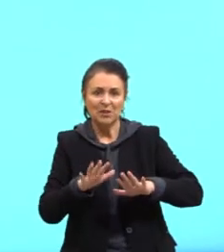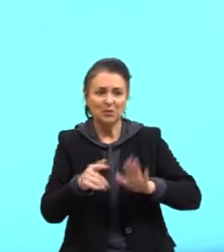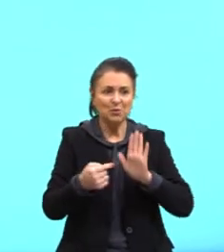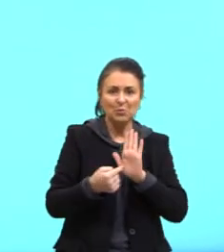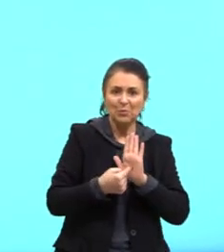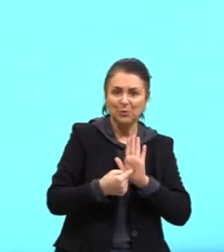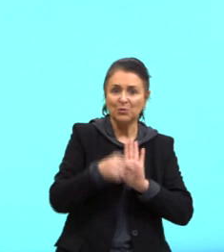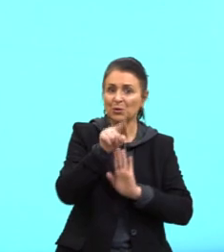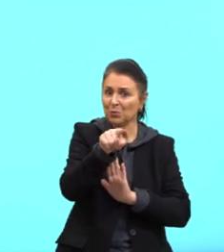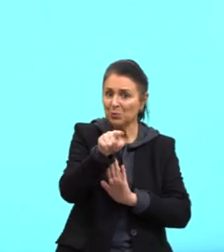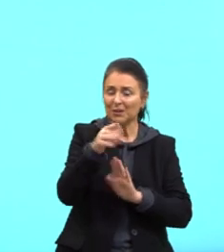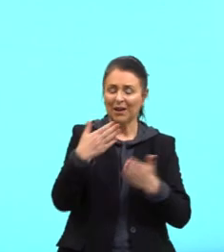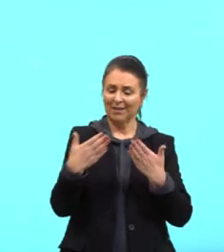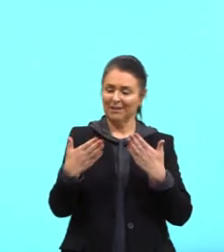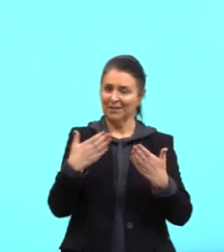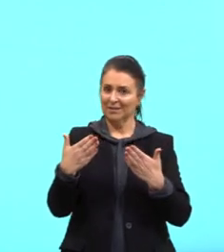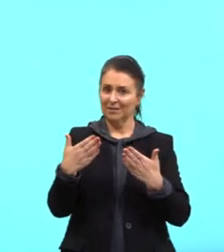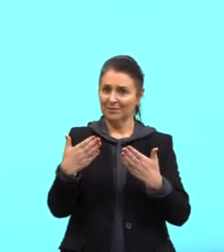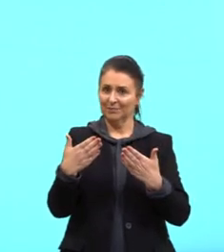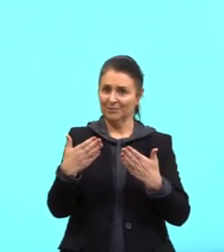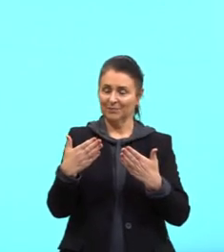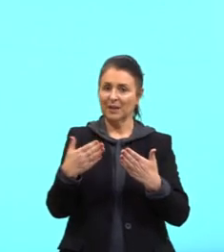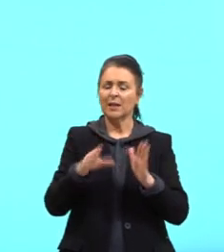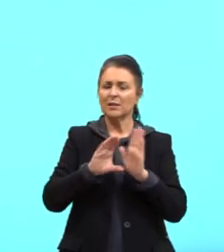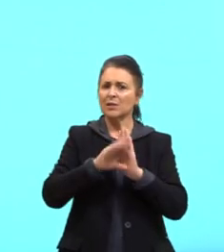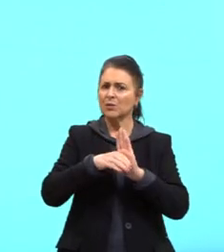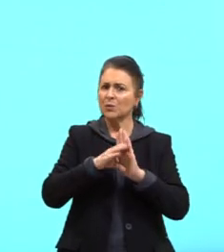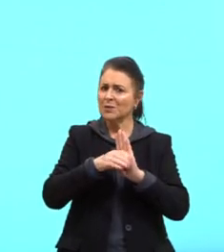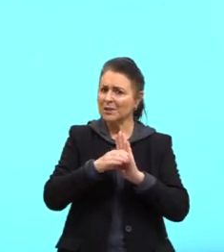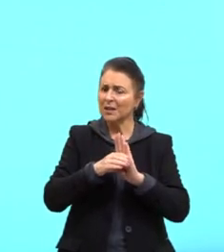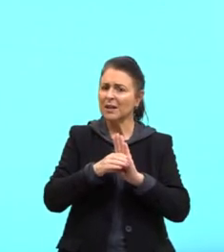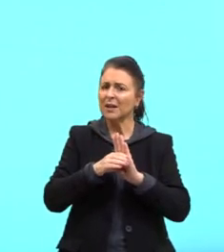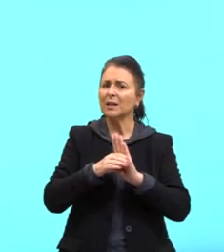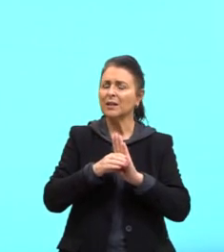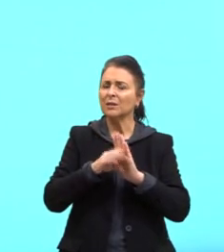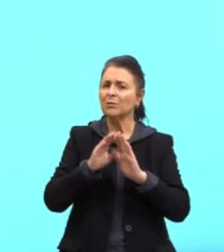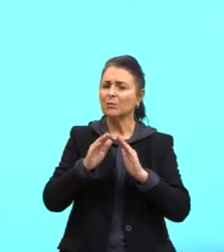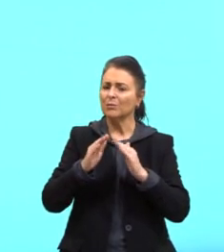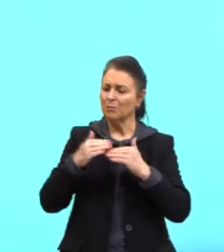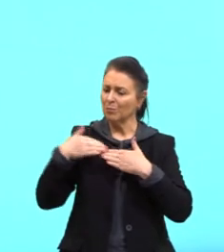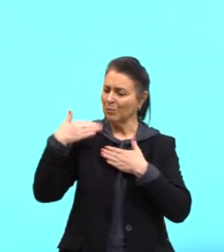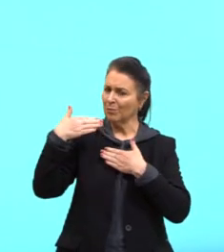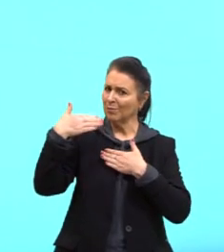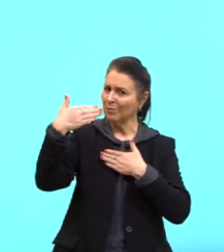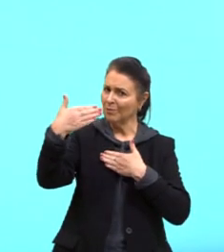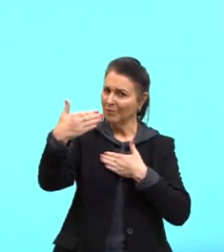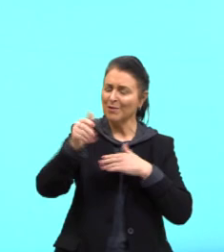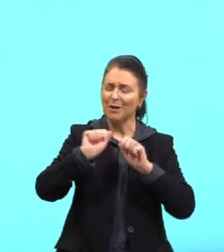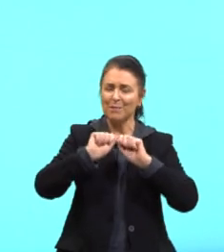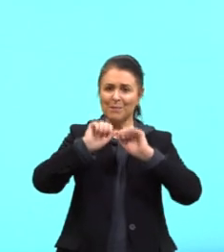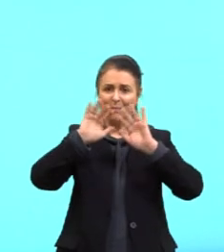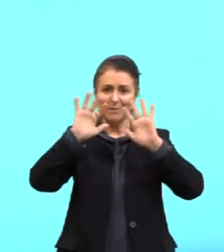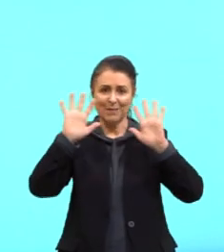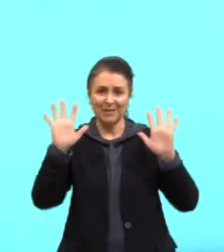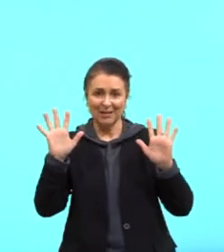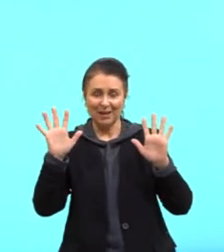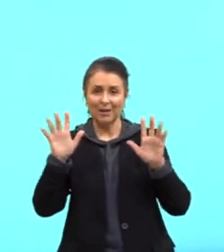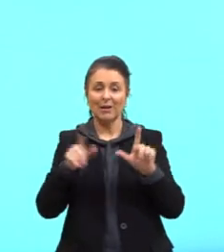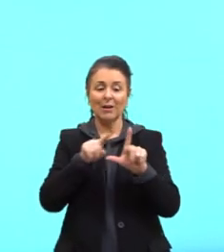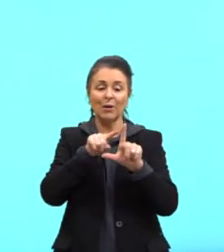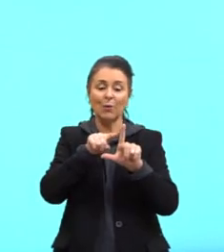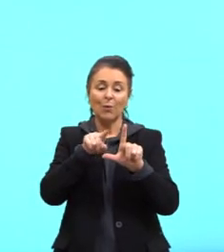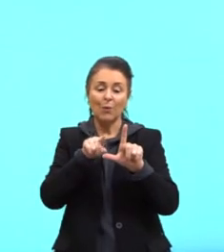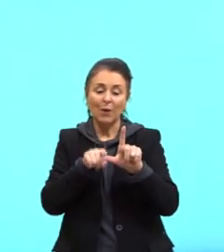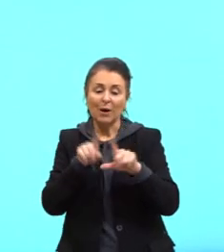tá analisam com o tempo né esses conceitos eles vão ficar um pouco pouco mais claro então a gente tem pensar velocidade angular depende do